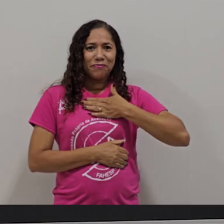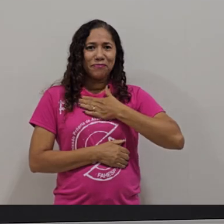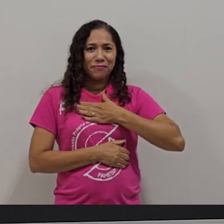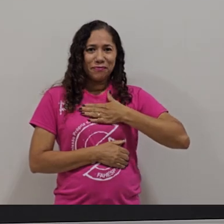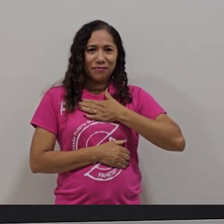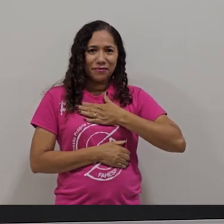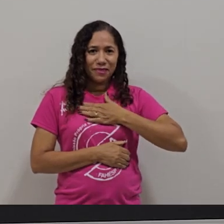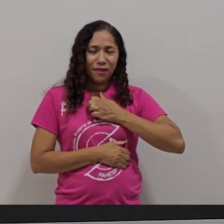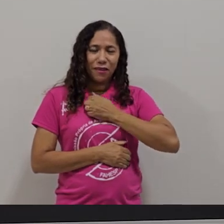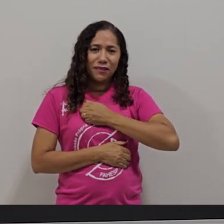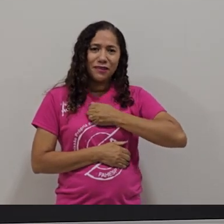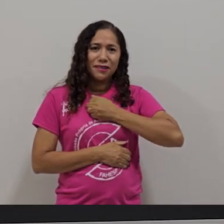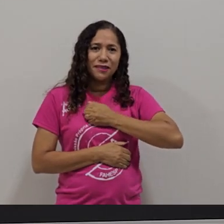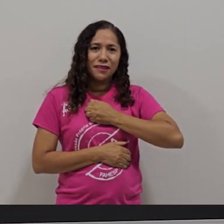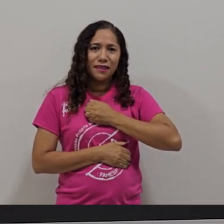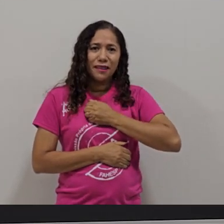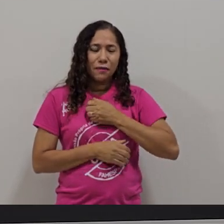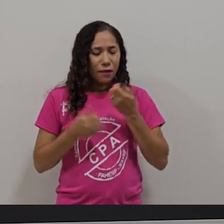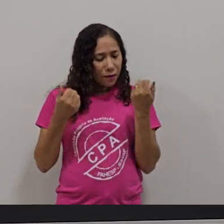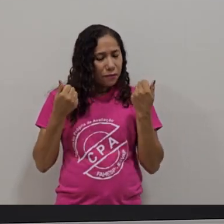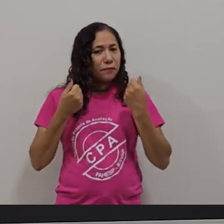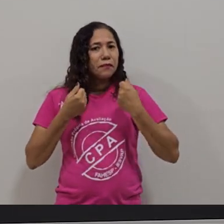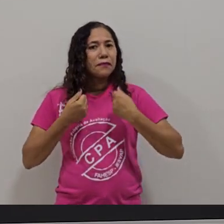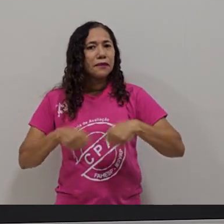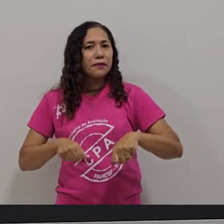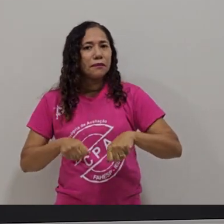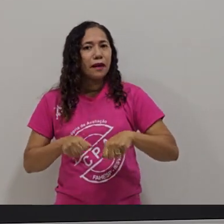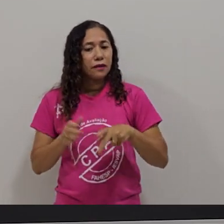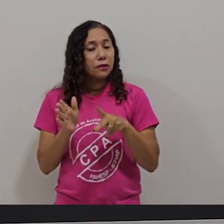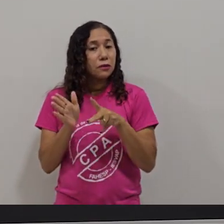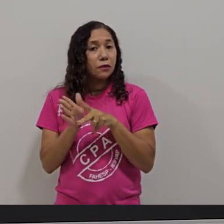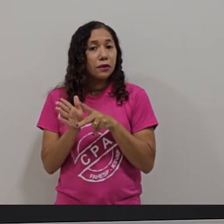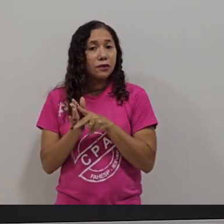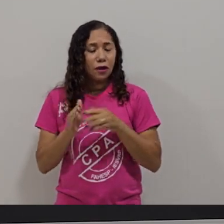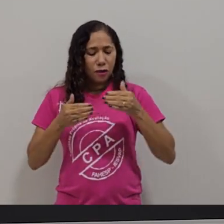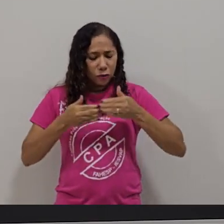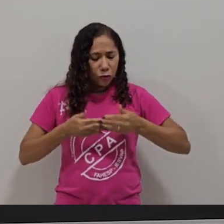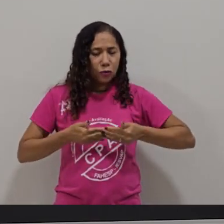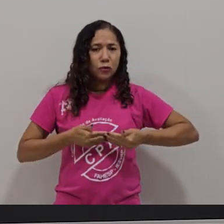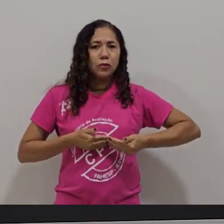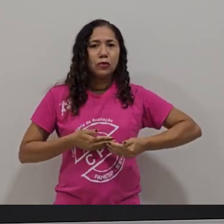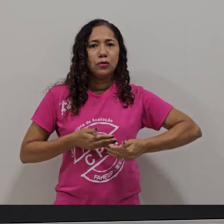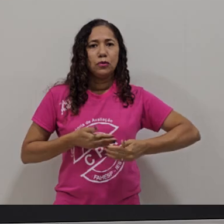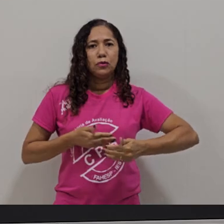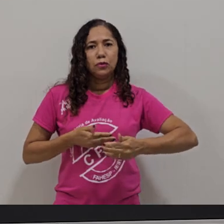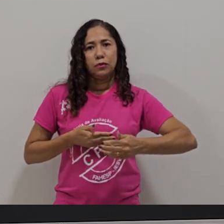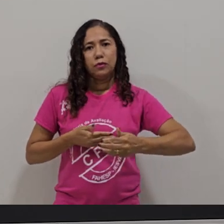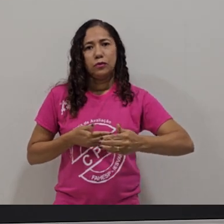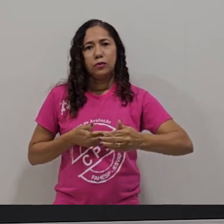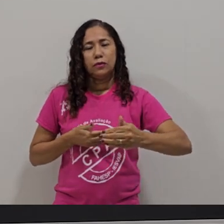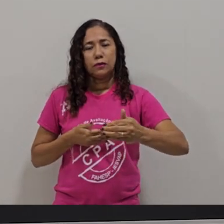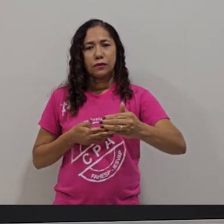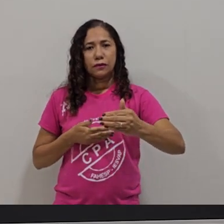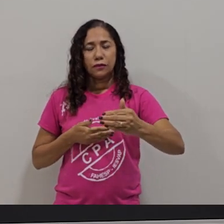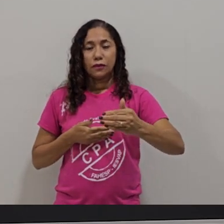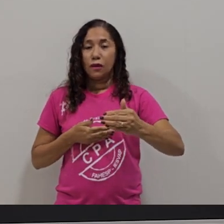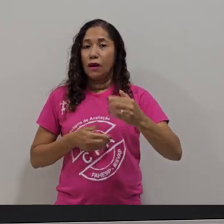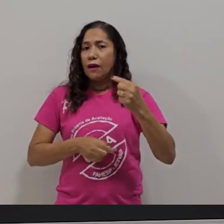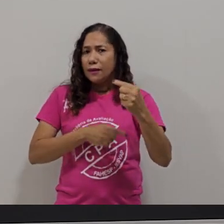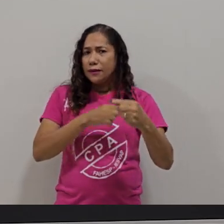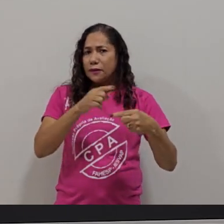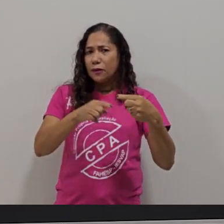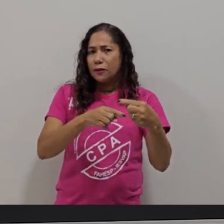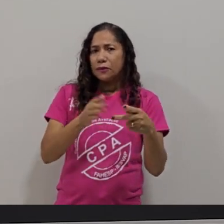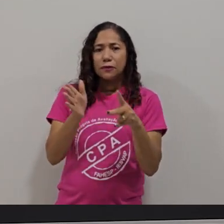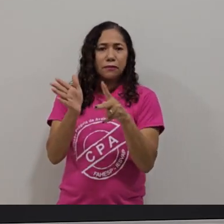muito, e também com essa possibilidade de que esse projeto ele pode se desdobrar em